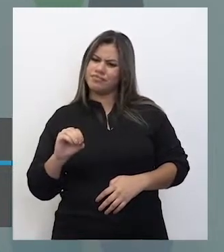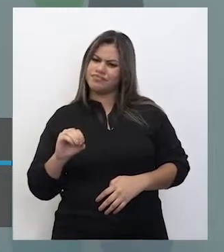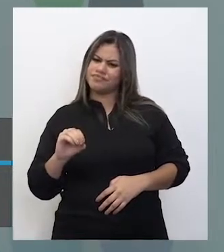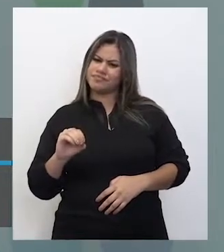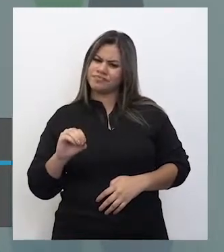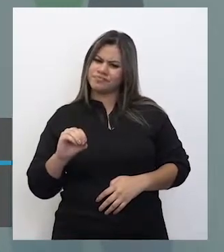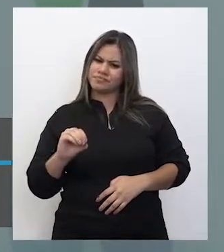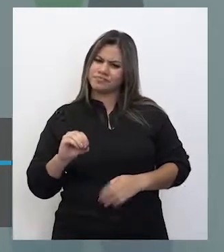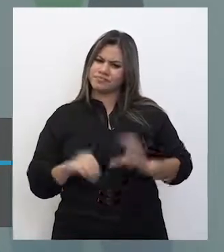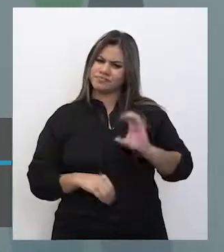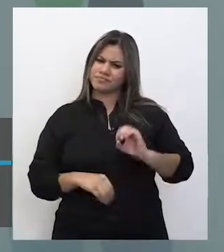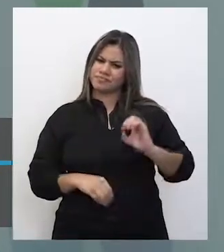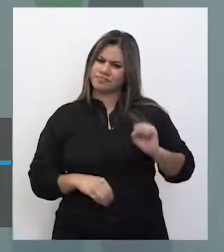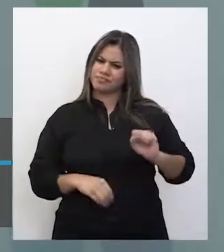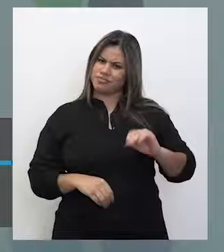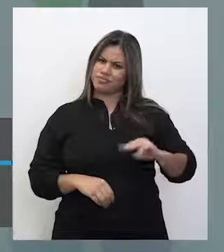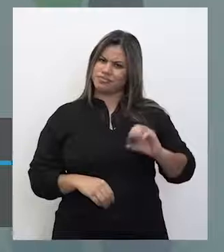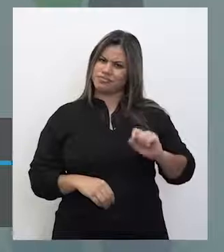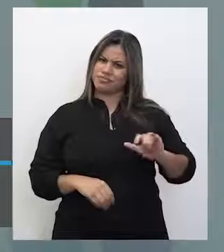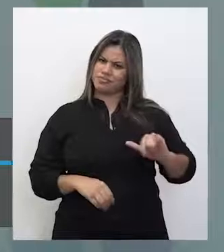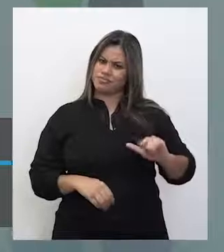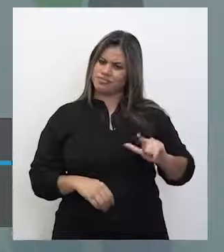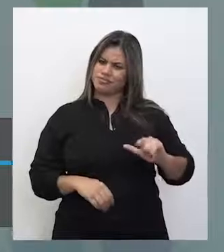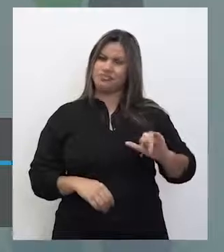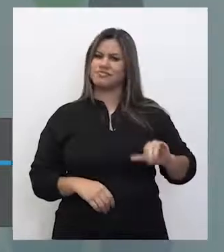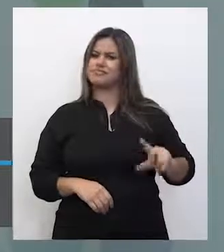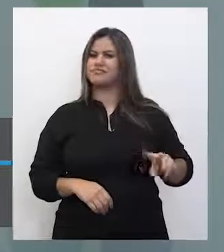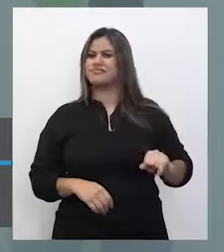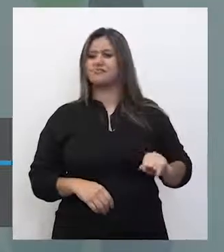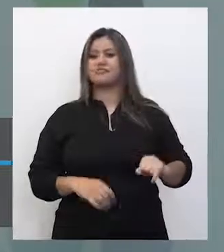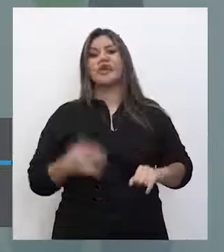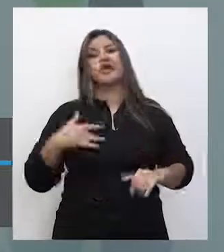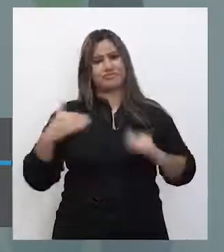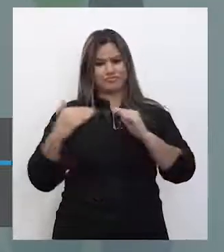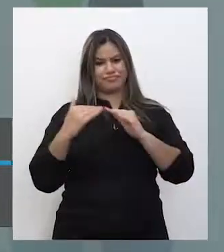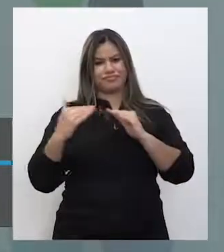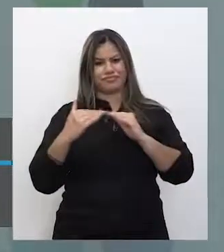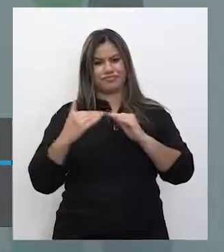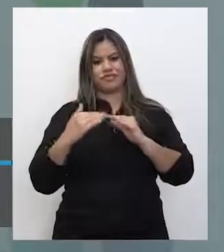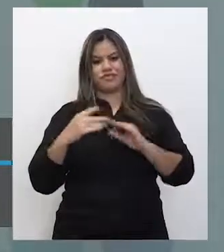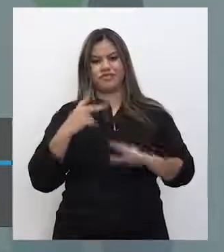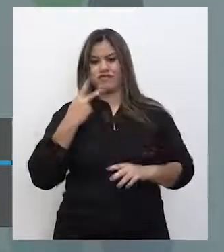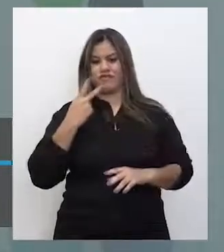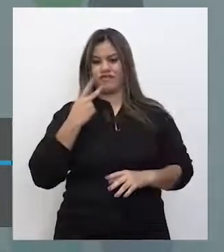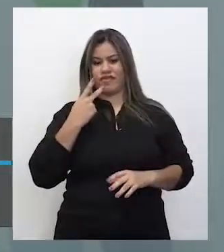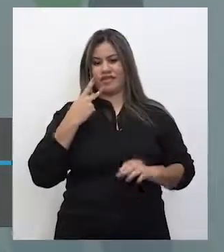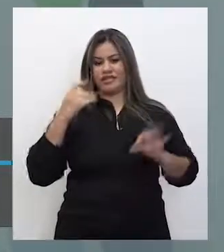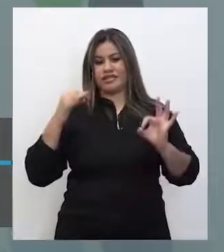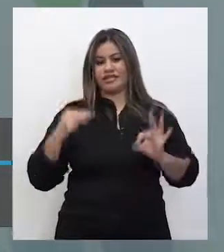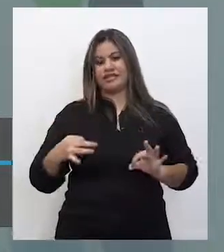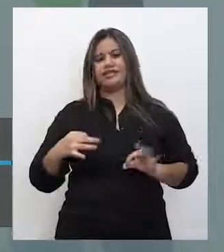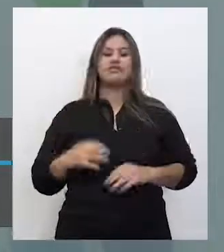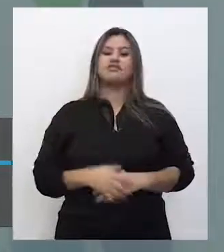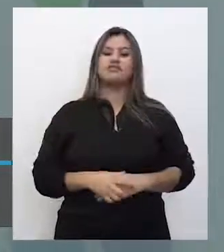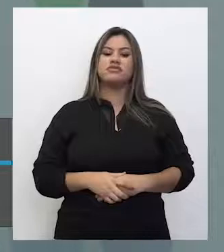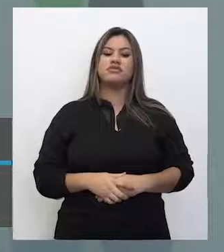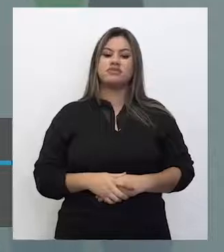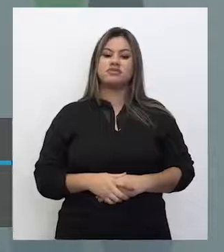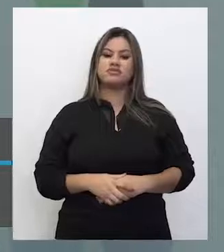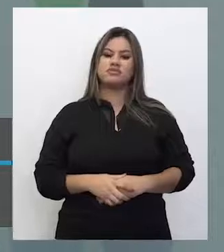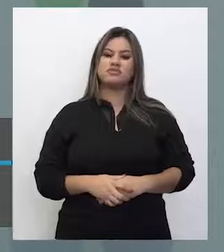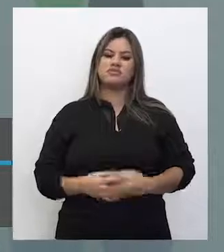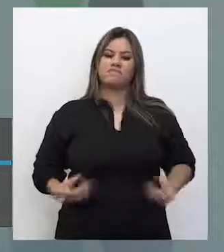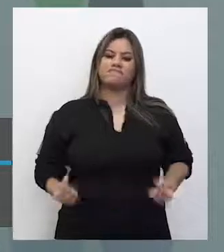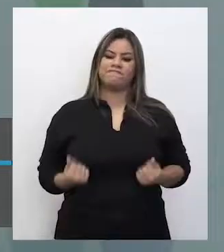Cosmolive. Cosmolive. Deve ser Gente, ele falou uma coisa que é o que eu acho, que eu penso, vou falar, vou me apropriar do discurso dele.